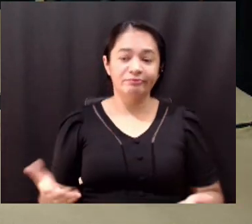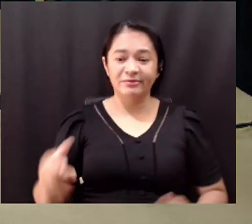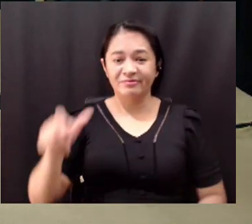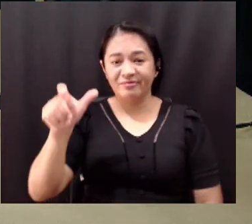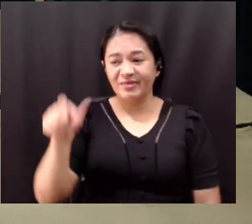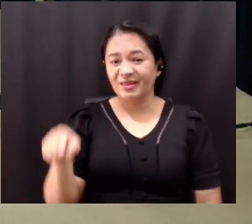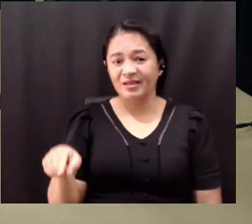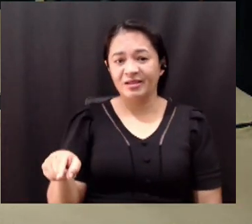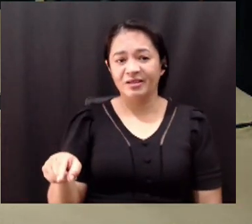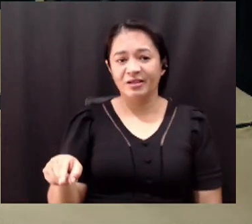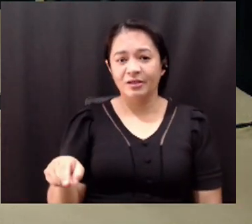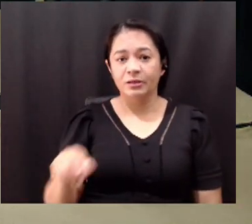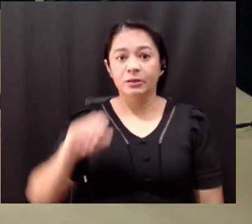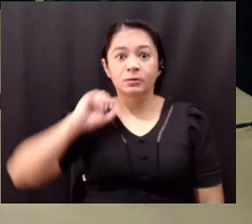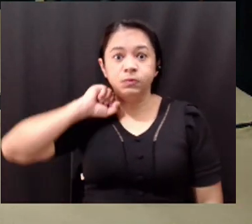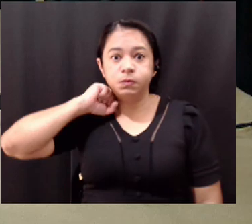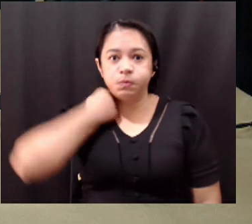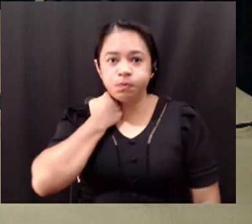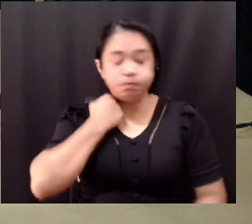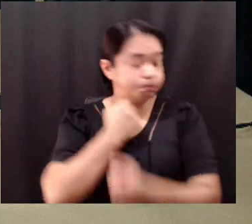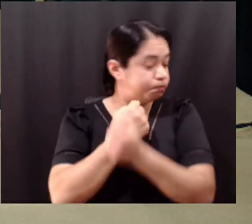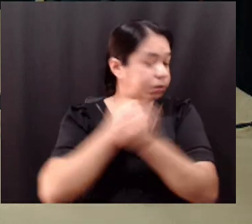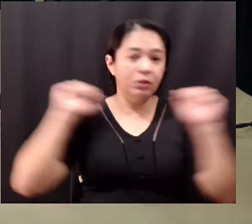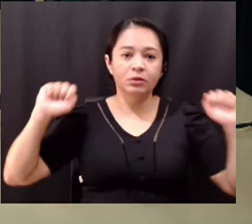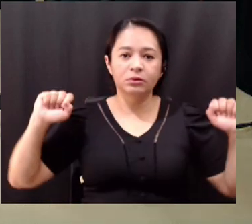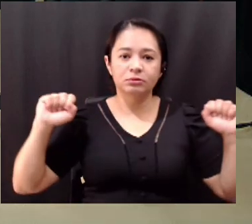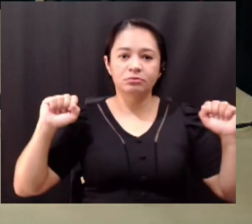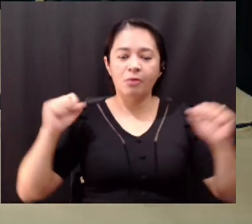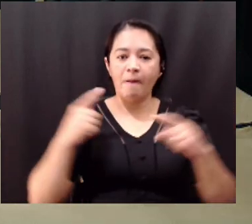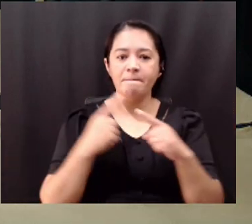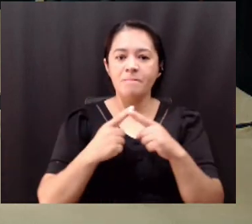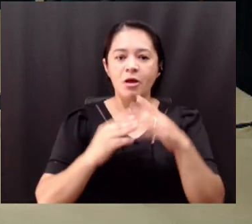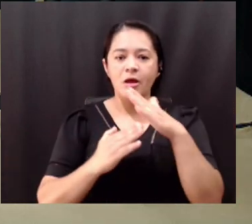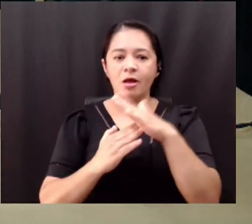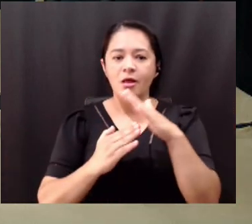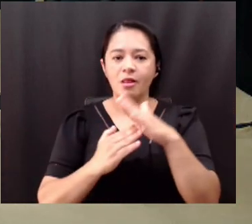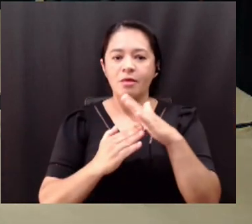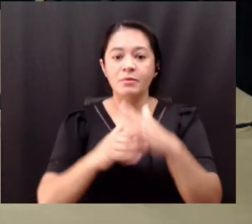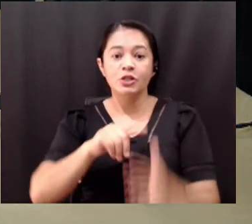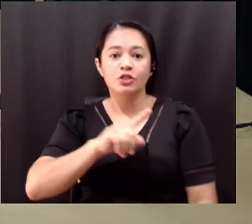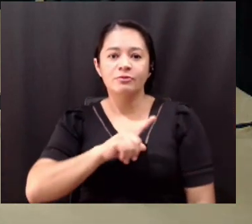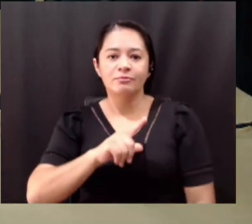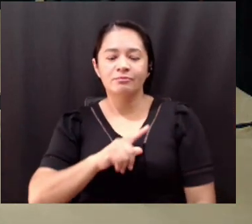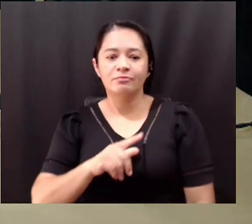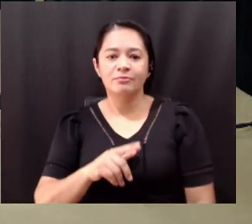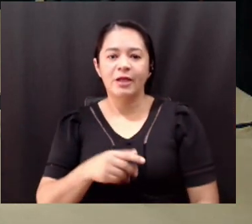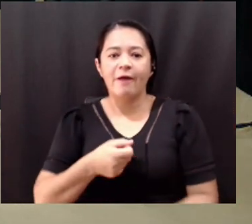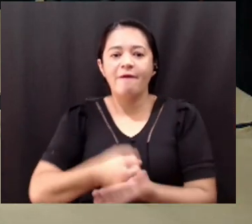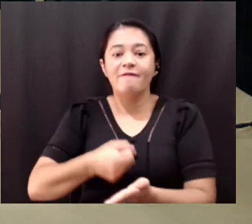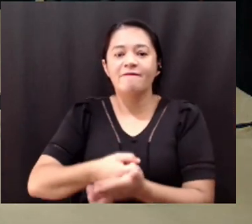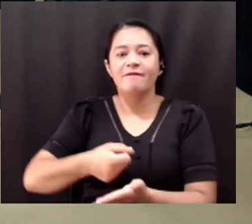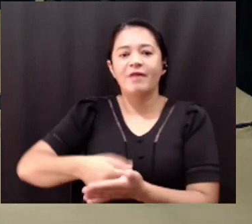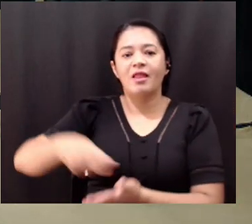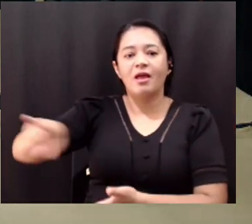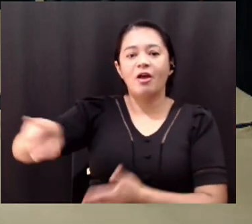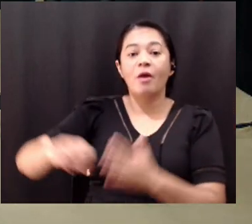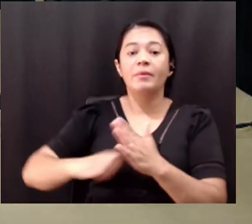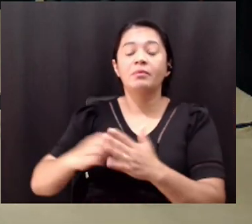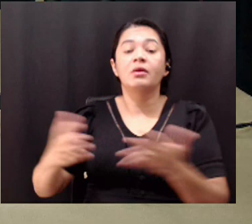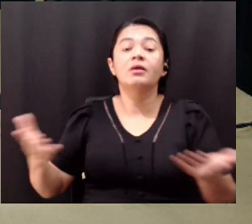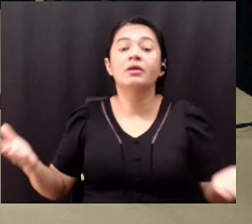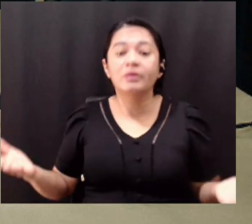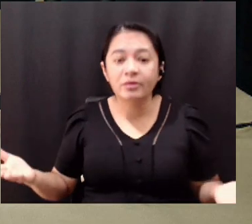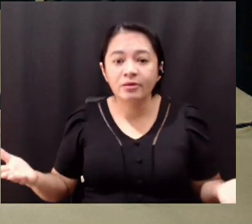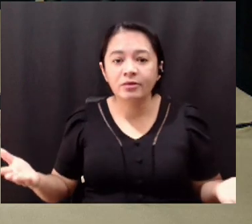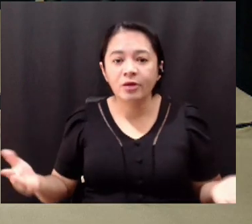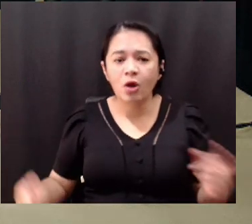estourar, vai explodir, porque a gente tem um limite. E Sim. aí, quando explode, vai cobrar a empresa. Mas e aí? O que você como